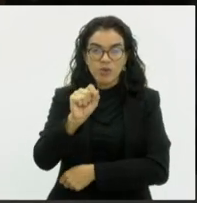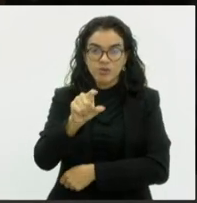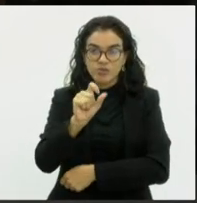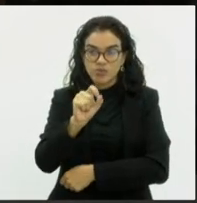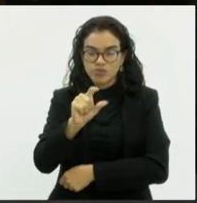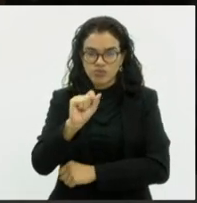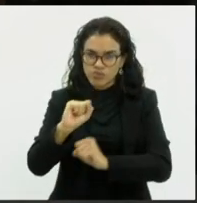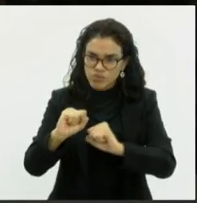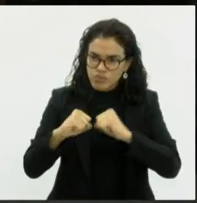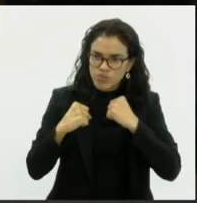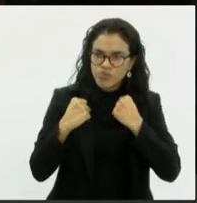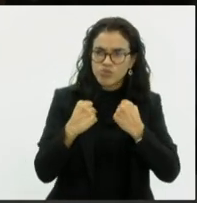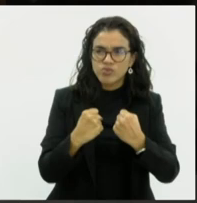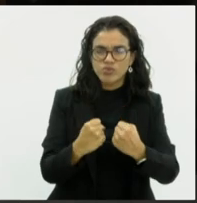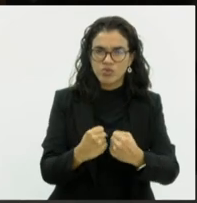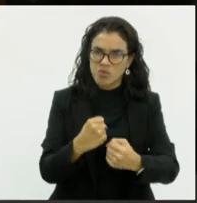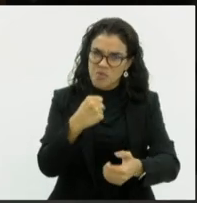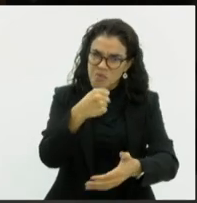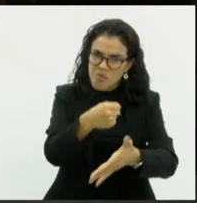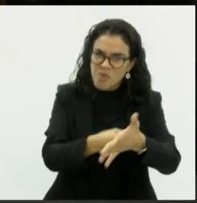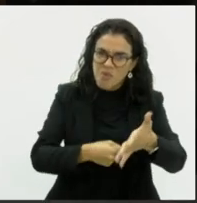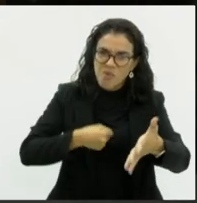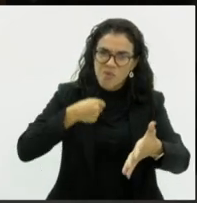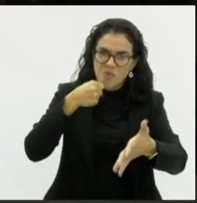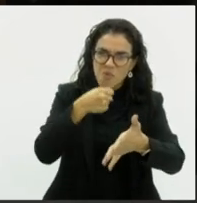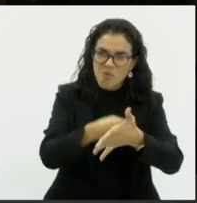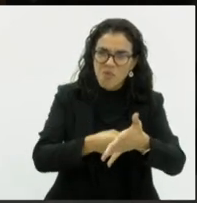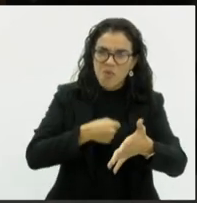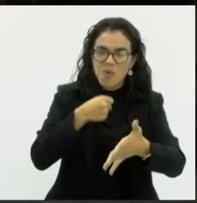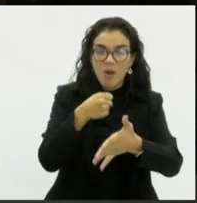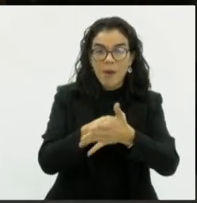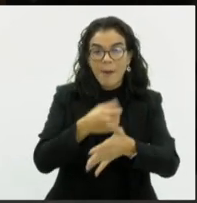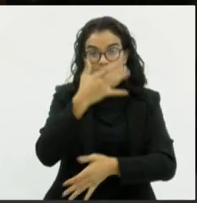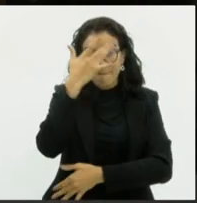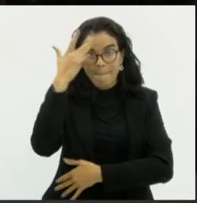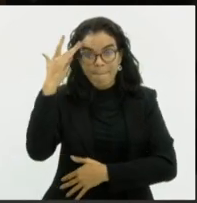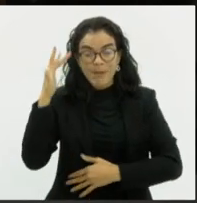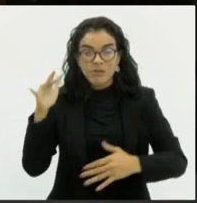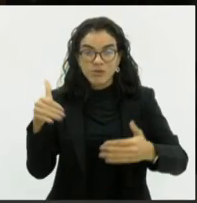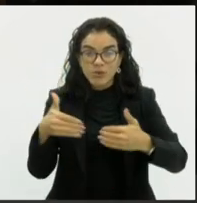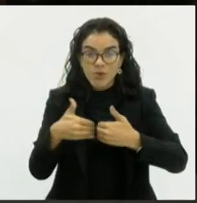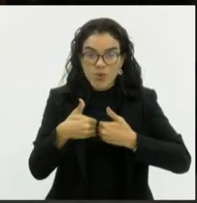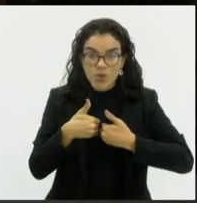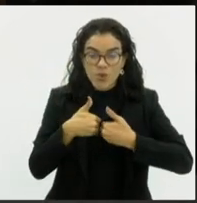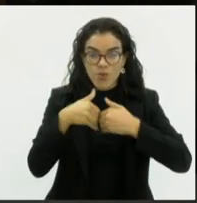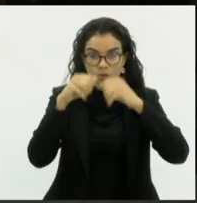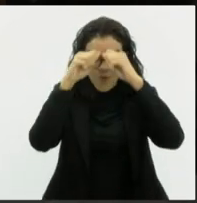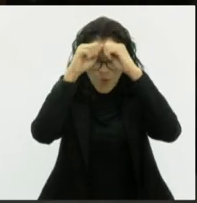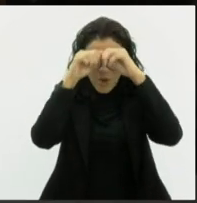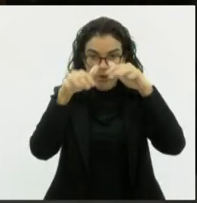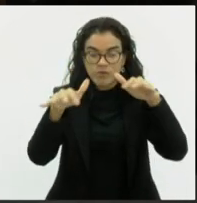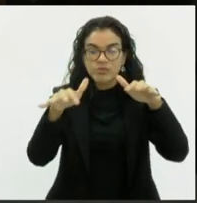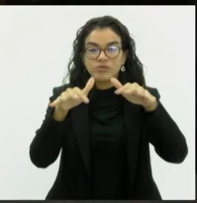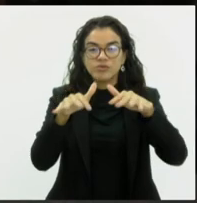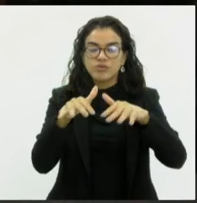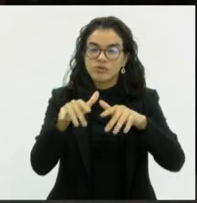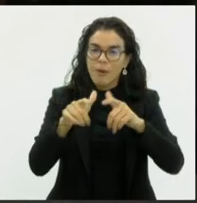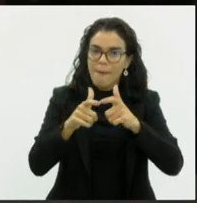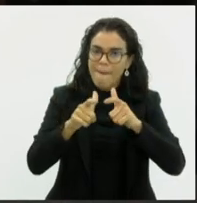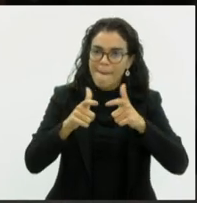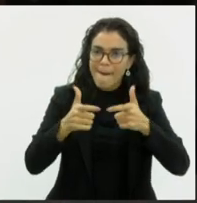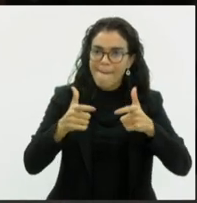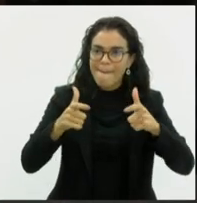uma defensora implacável das pessoas com autismo, trabalhando para